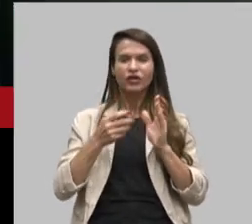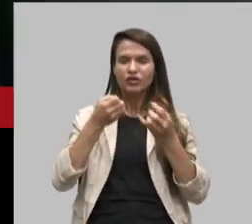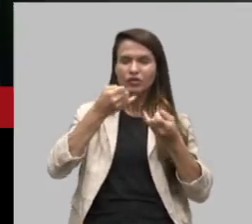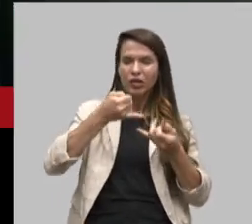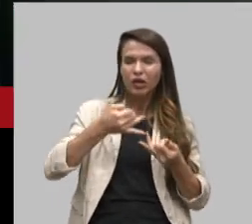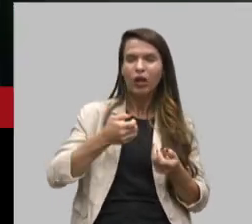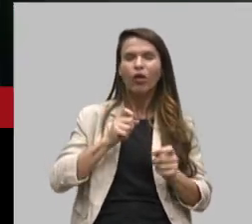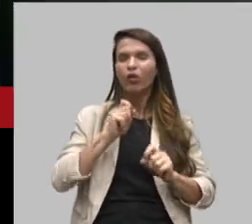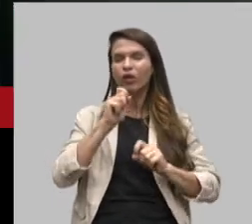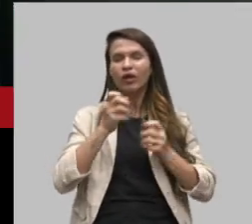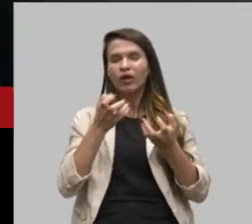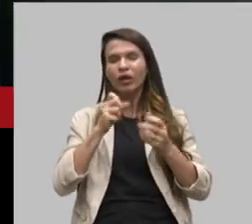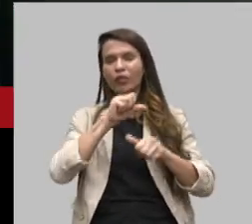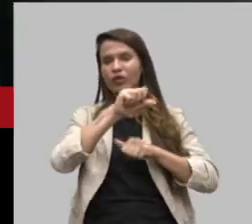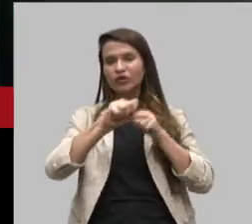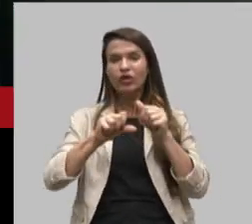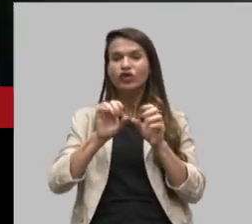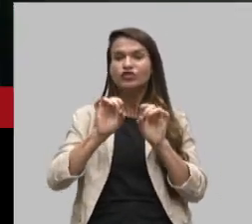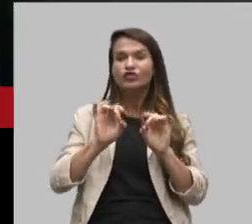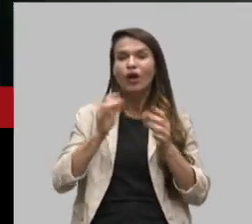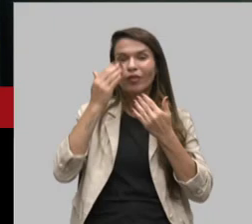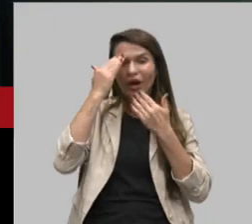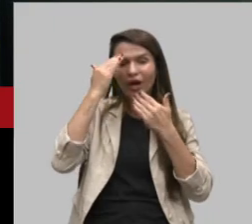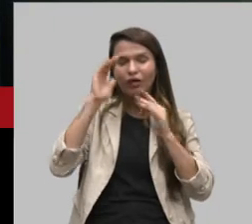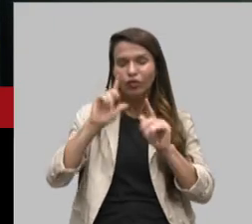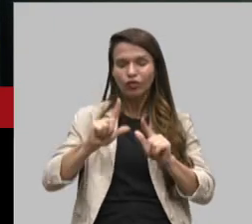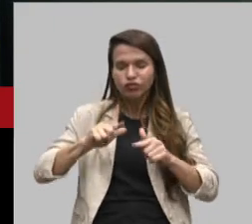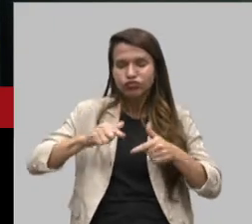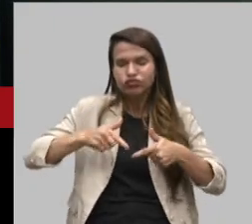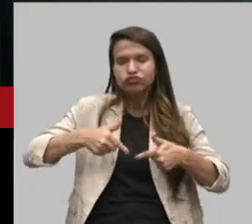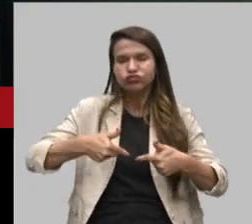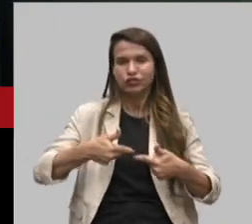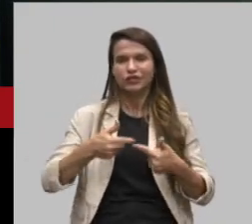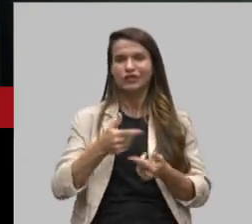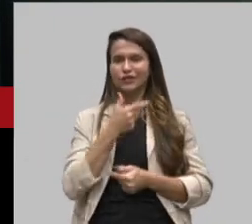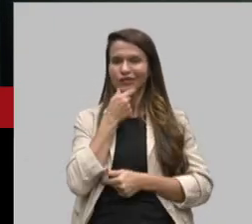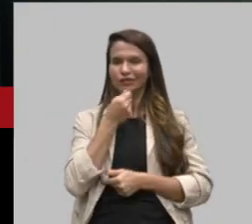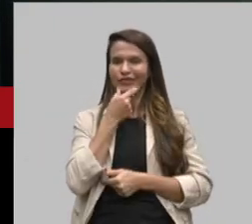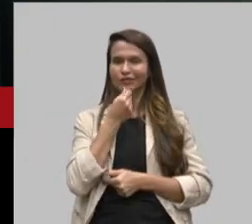tudo mais então só para agradecer realmente a dedicação desse menino que ele